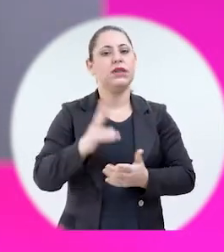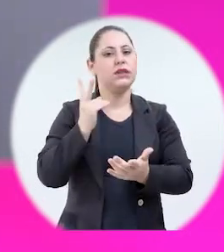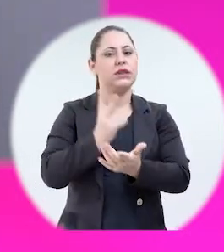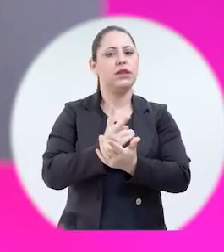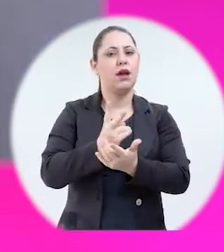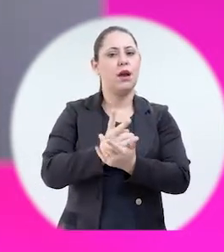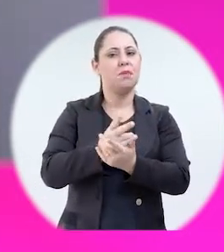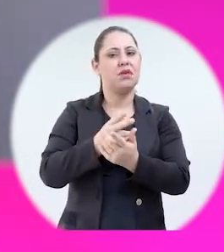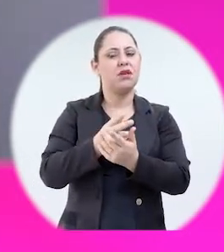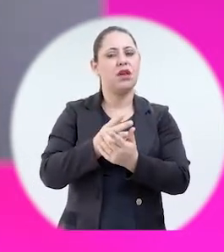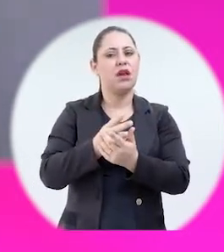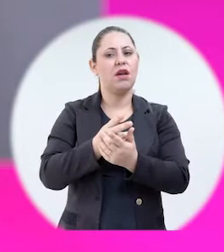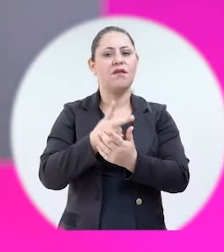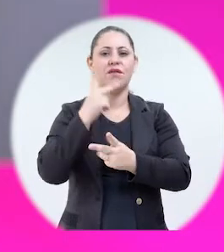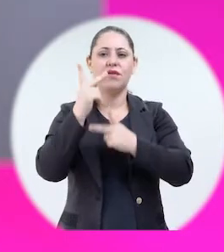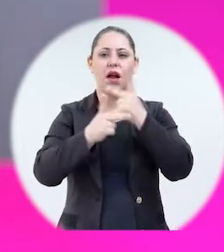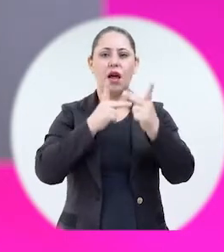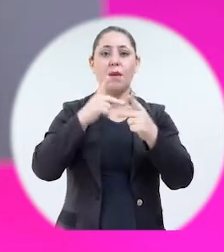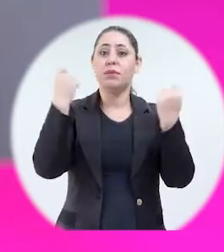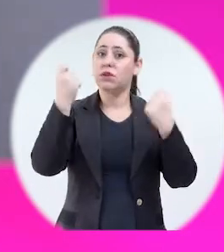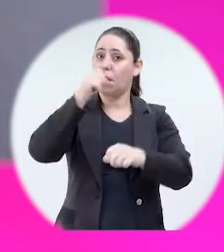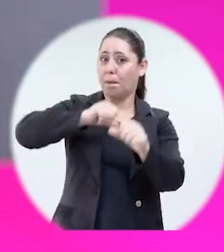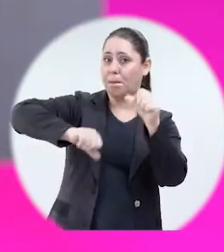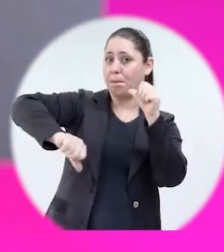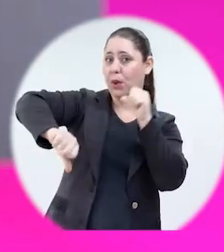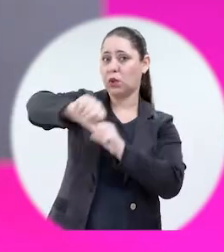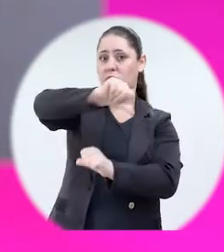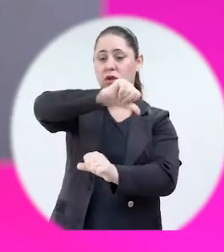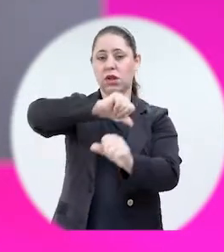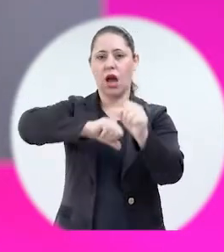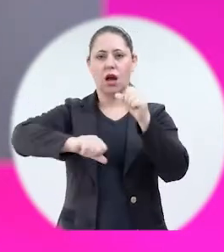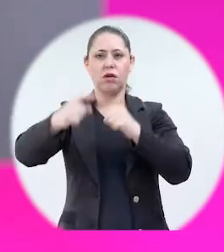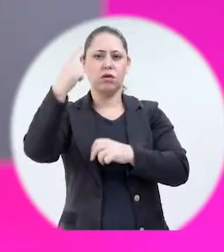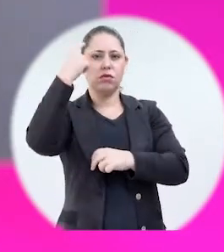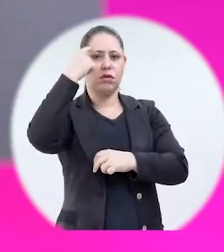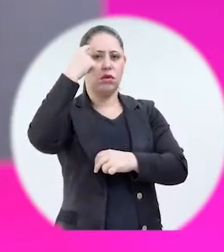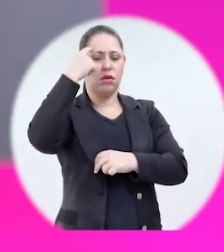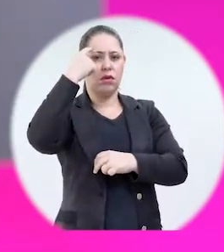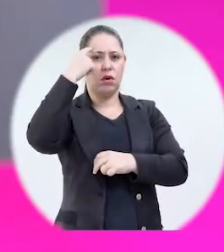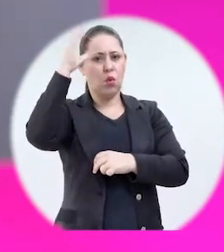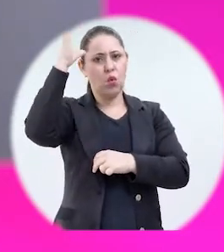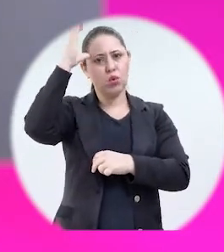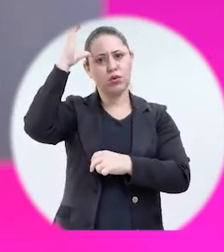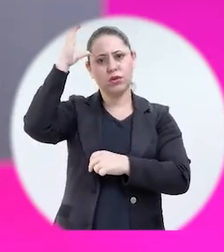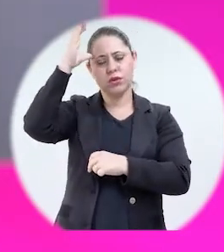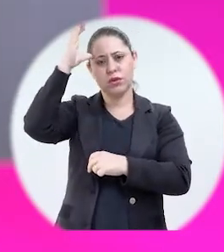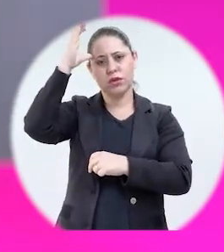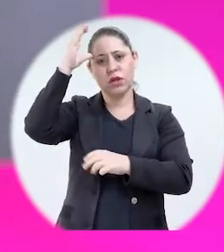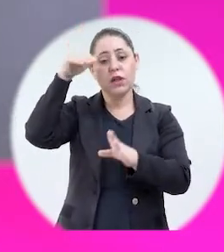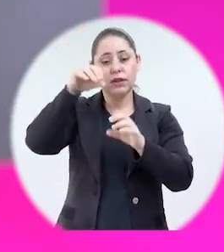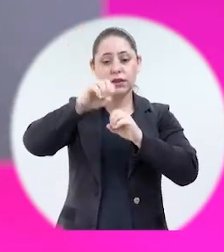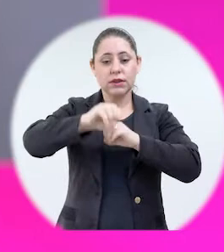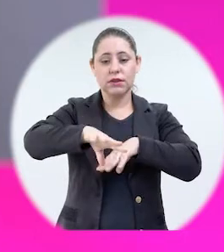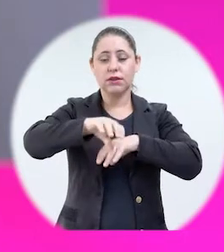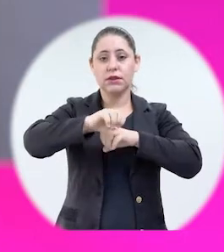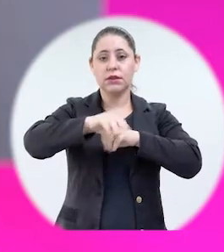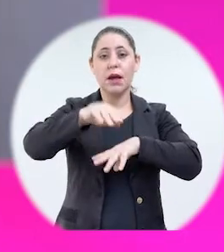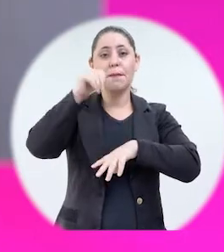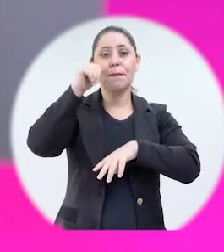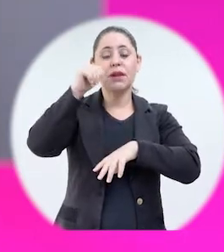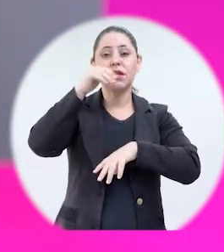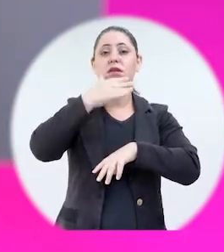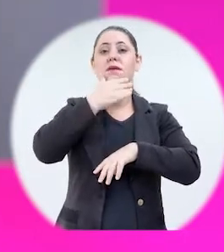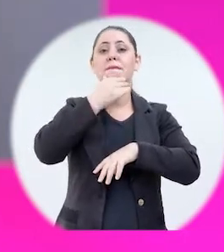sempre costuma dizer, né, que enquanto não mudarmos essa mentalidade, enquanto não ensinarmos para as